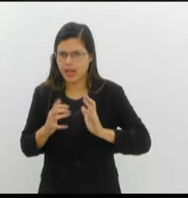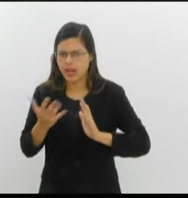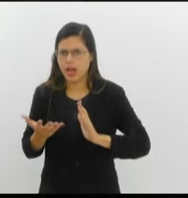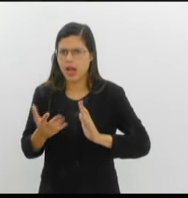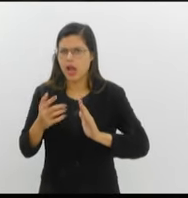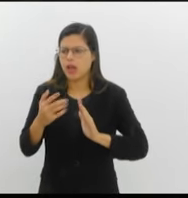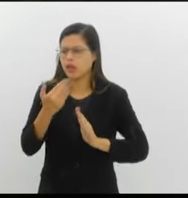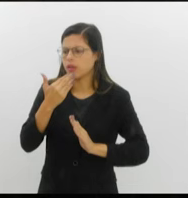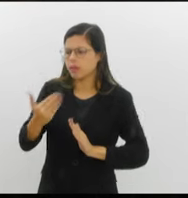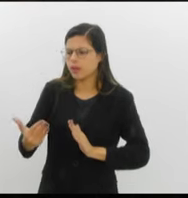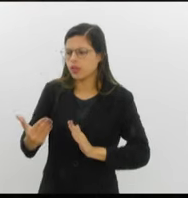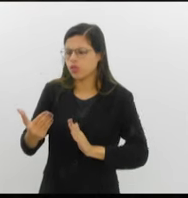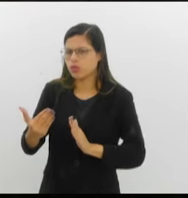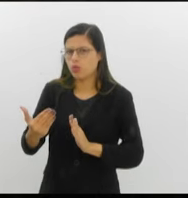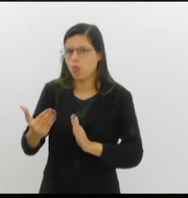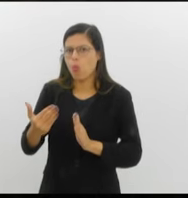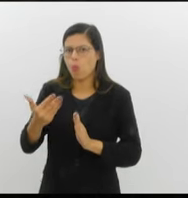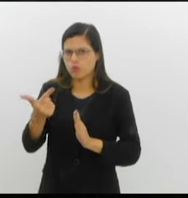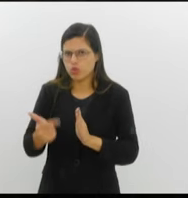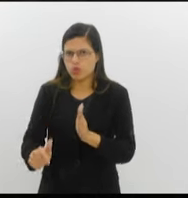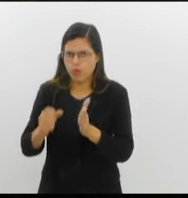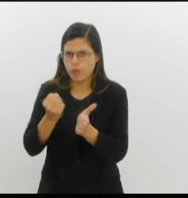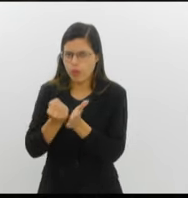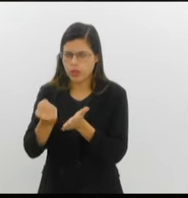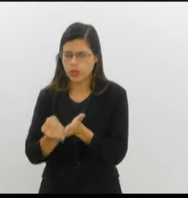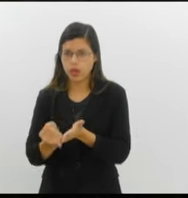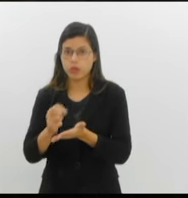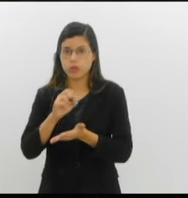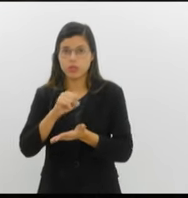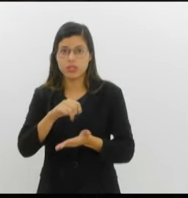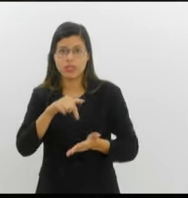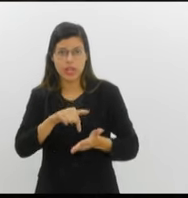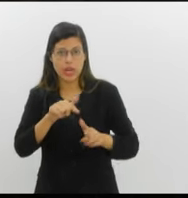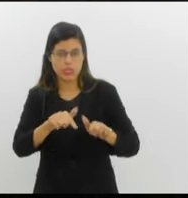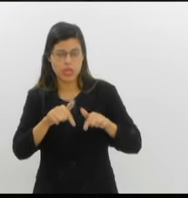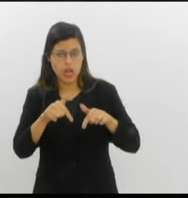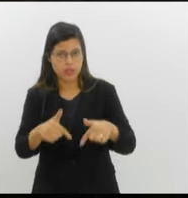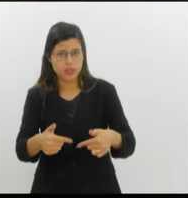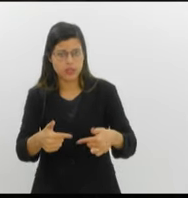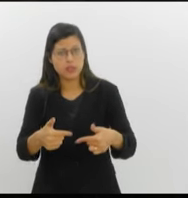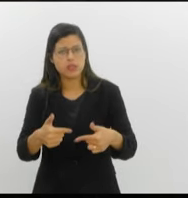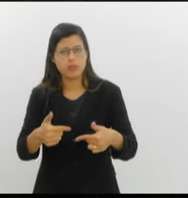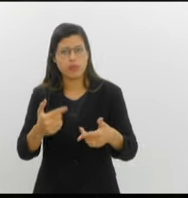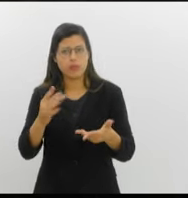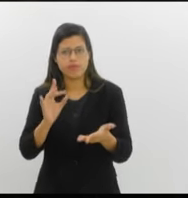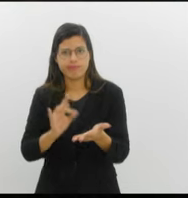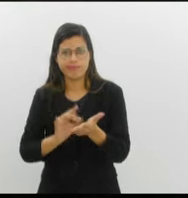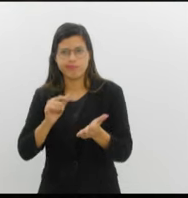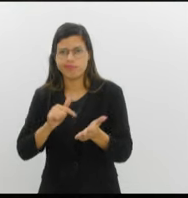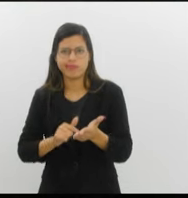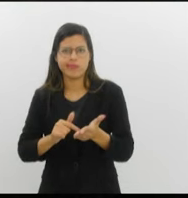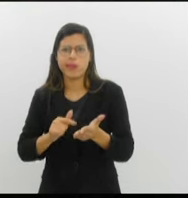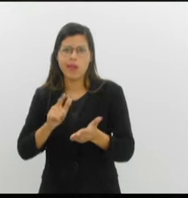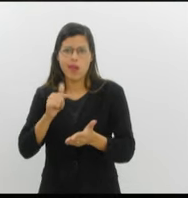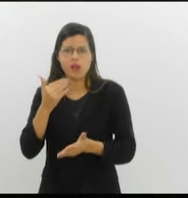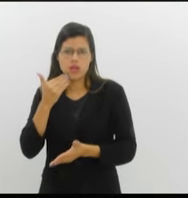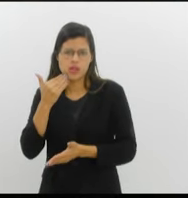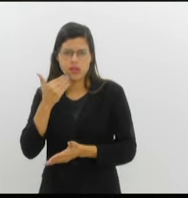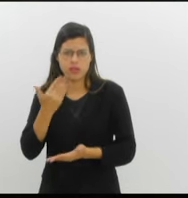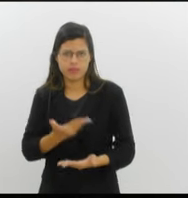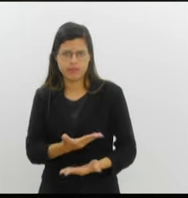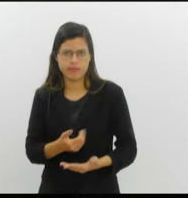do contrato, se esse serviço efetivamente é um serviço deficitário?